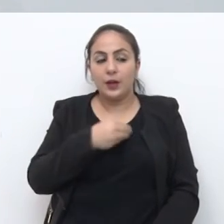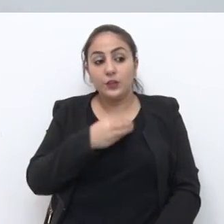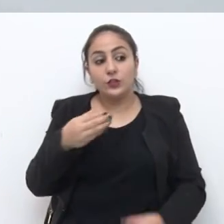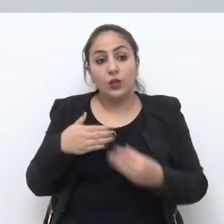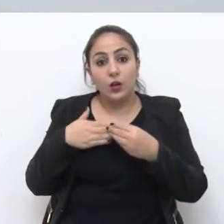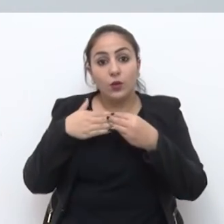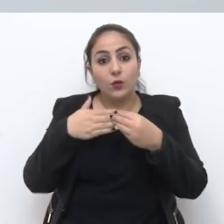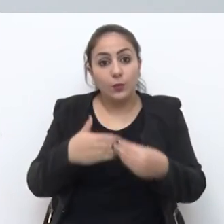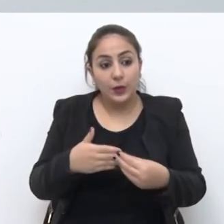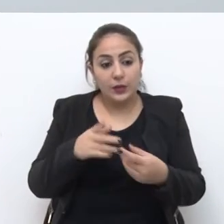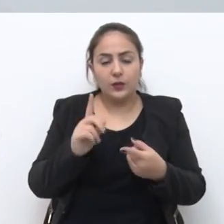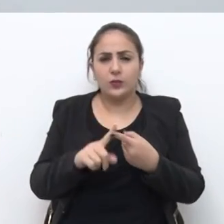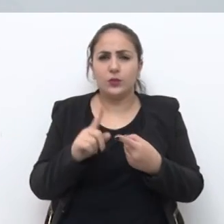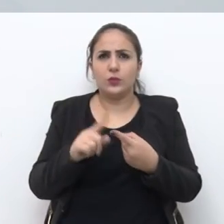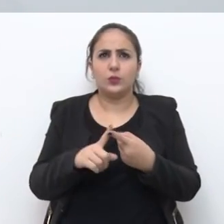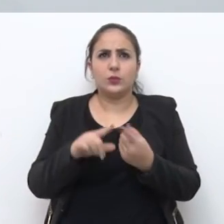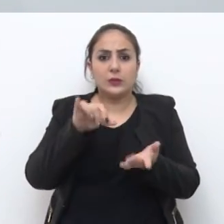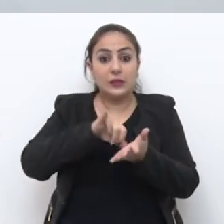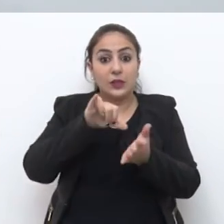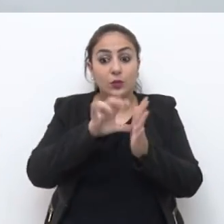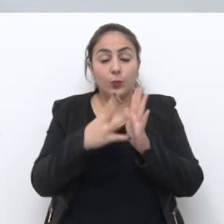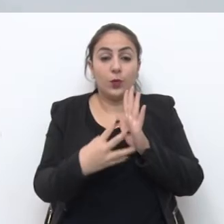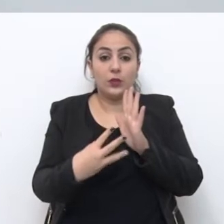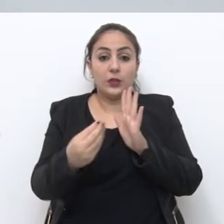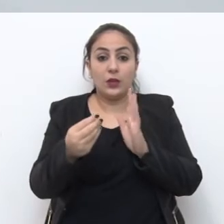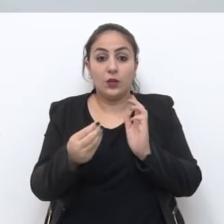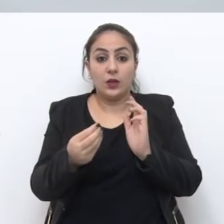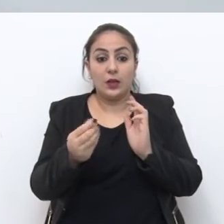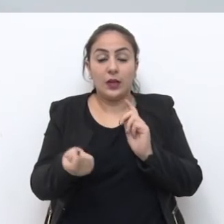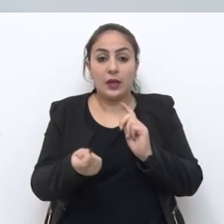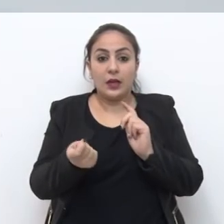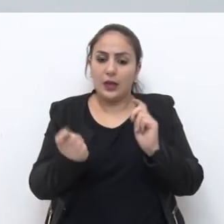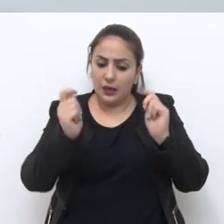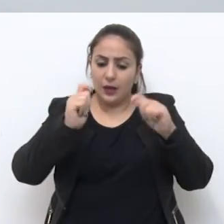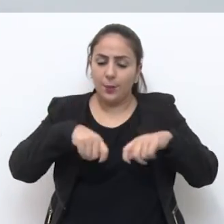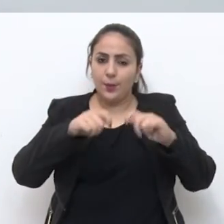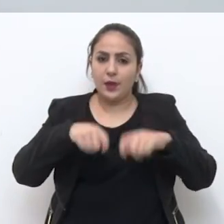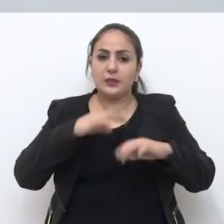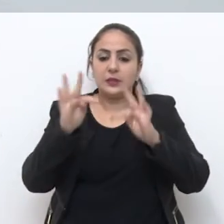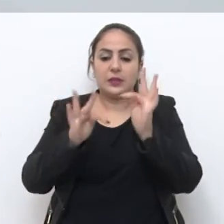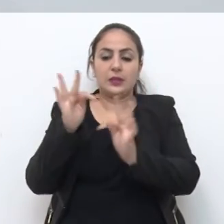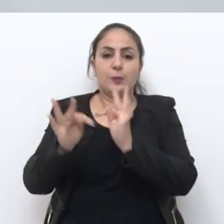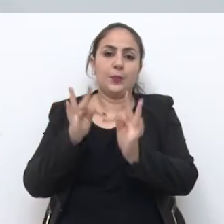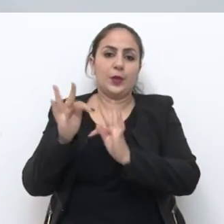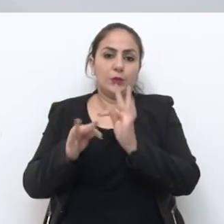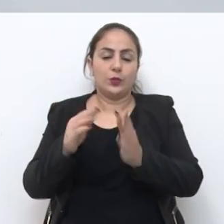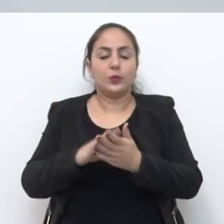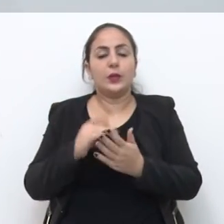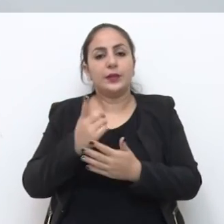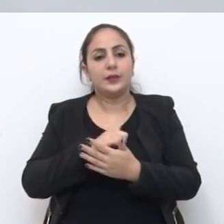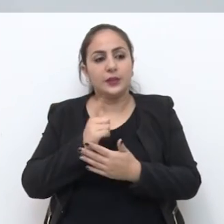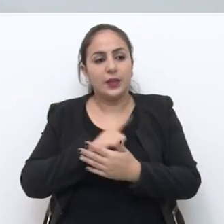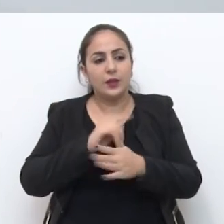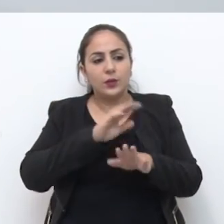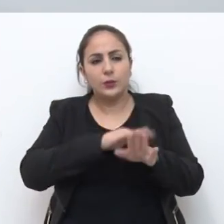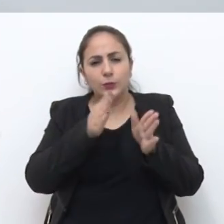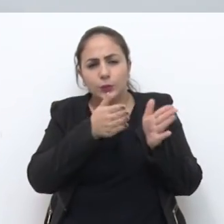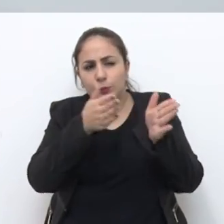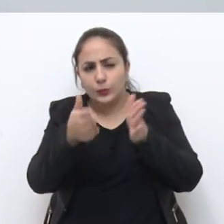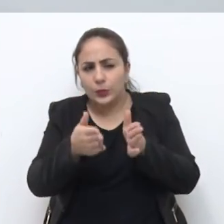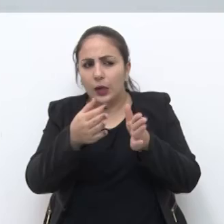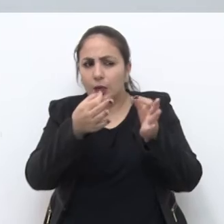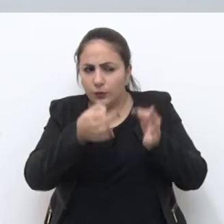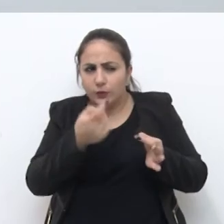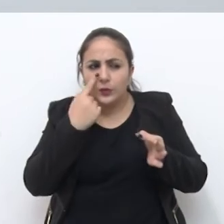centro de referência, um coloproctologista, né, um centro com hábito em tratamento de câncer de intestino. Ele vai passar por um estágio